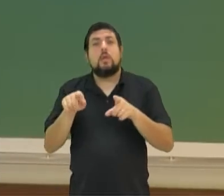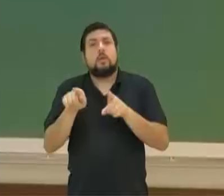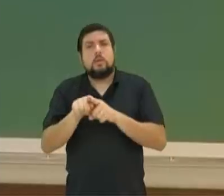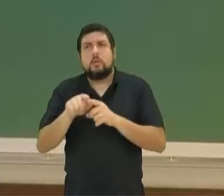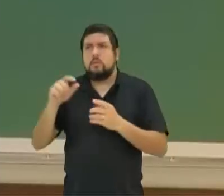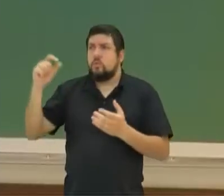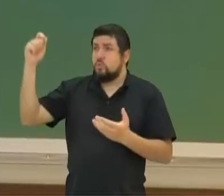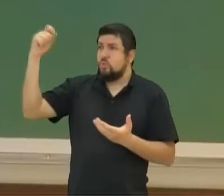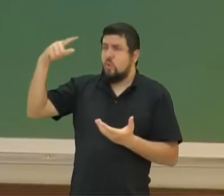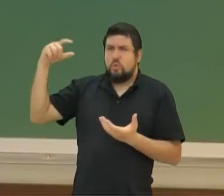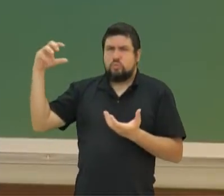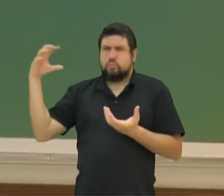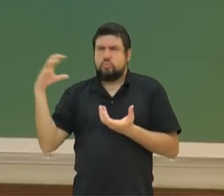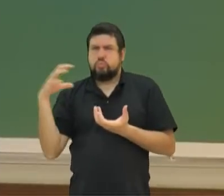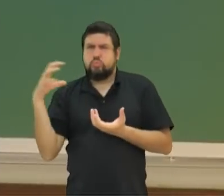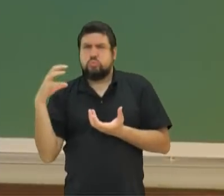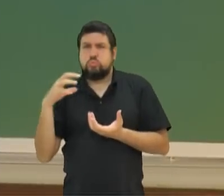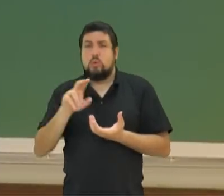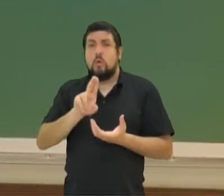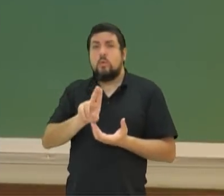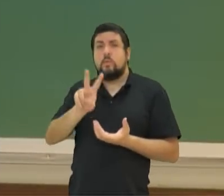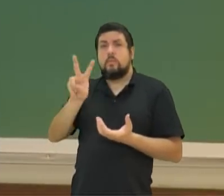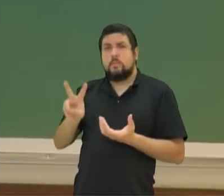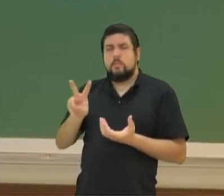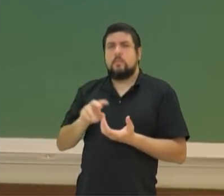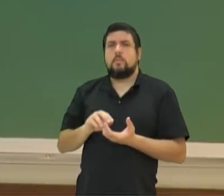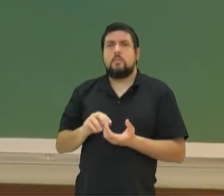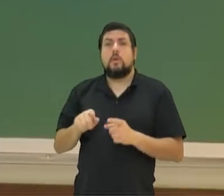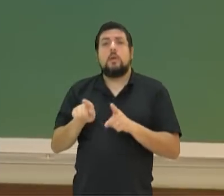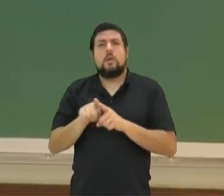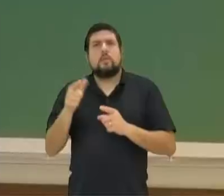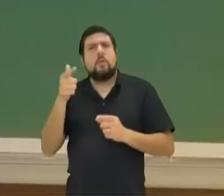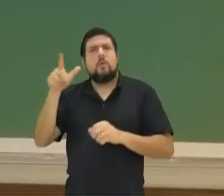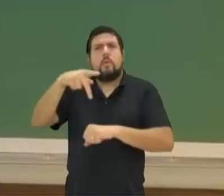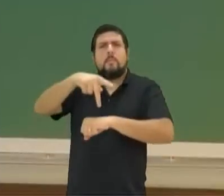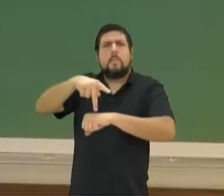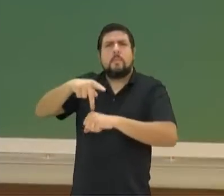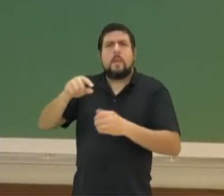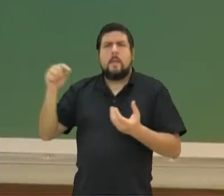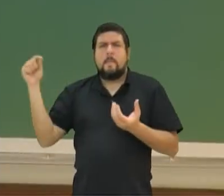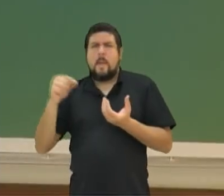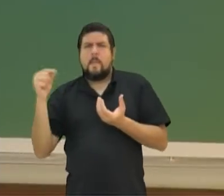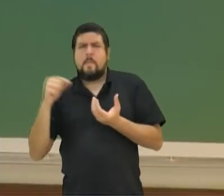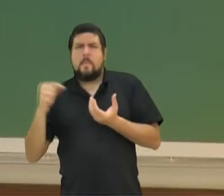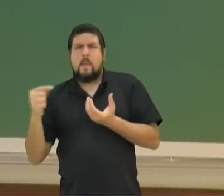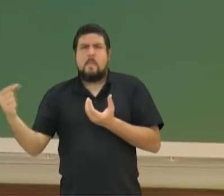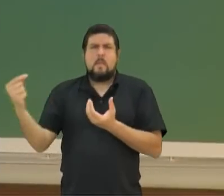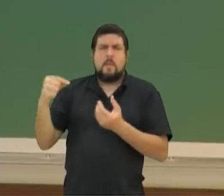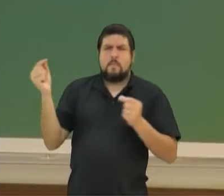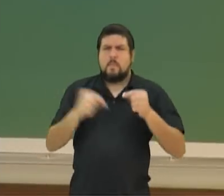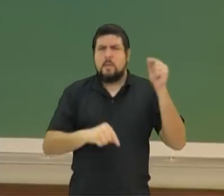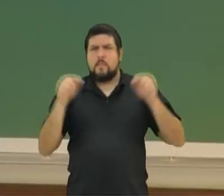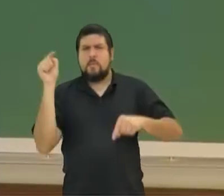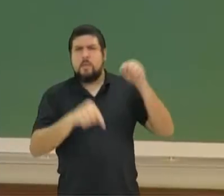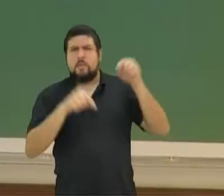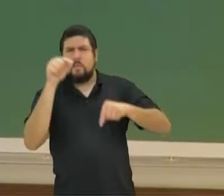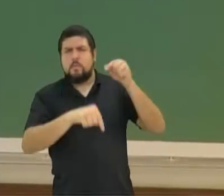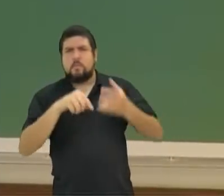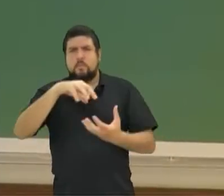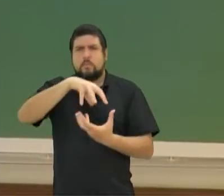E também muitos asteroides que se colidiram com a Terra, que possibilitaram que ela se formasse e desse origem à